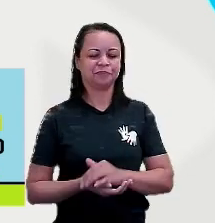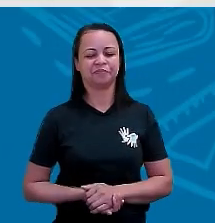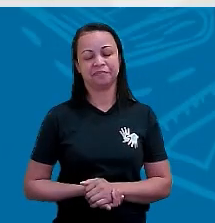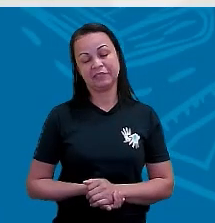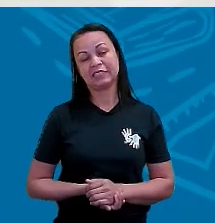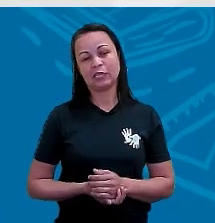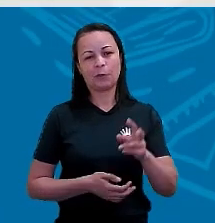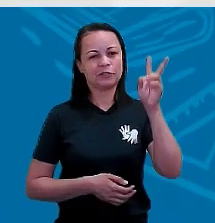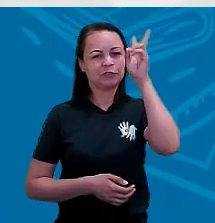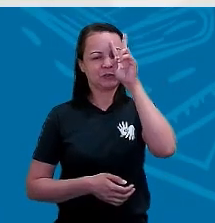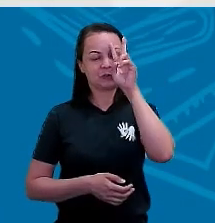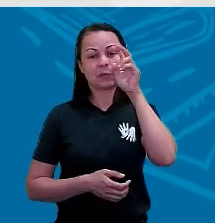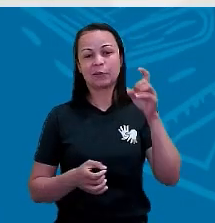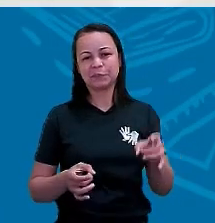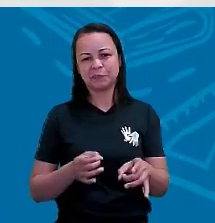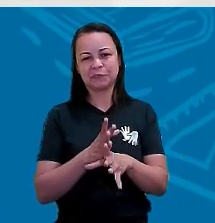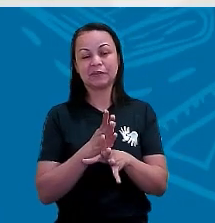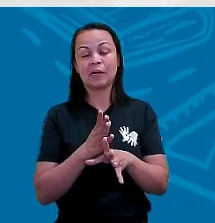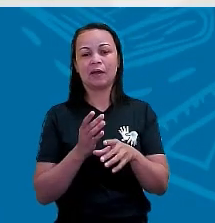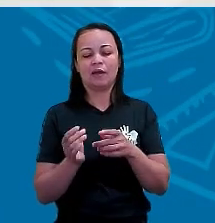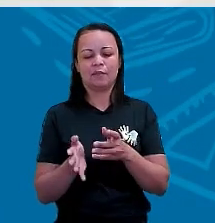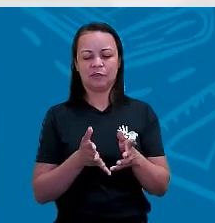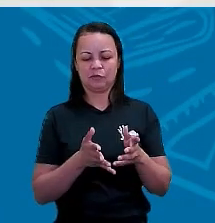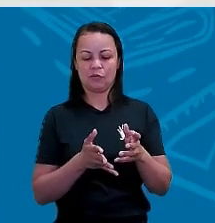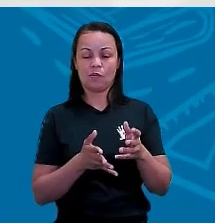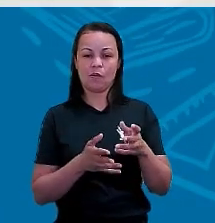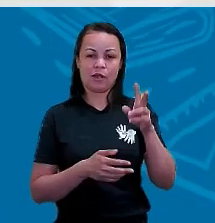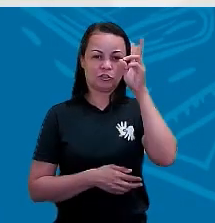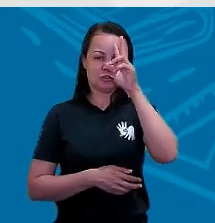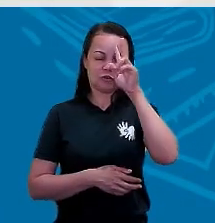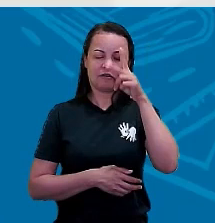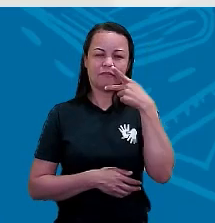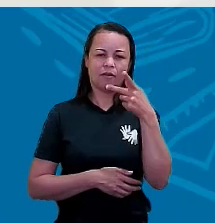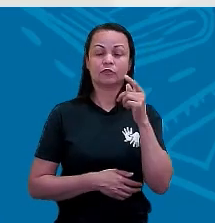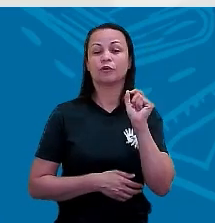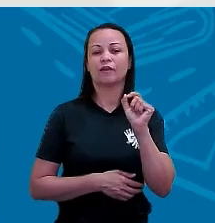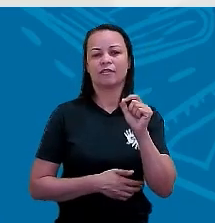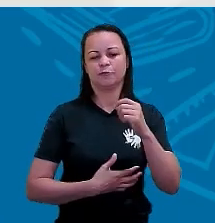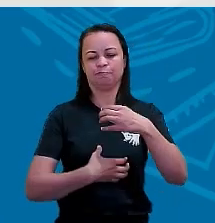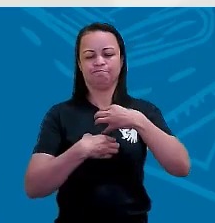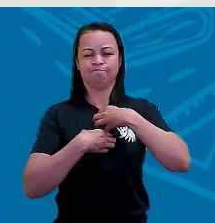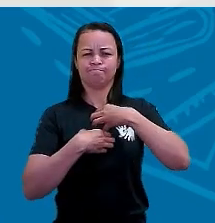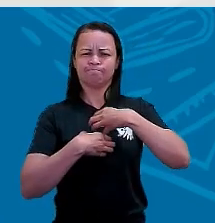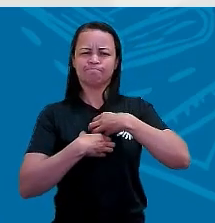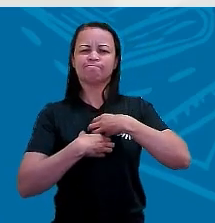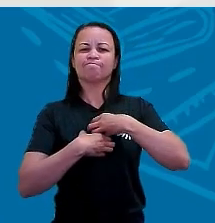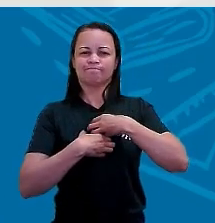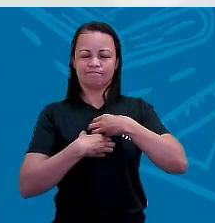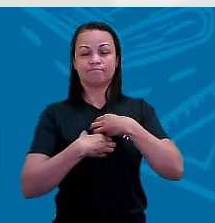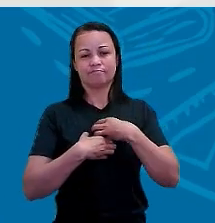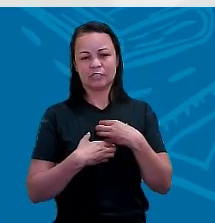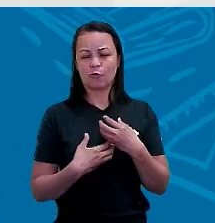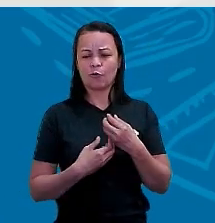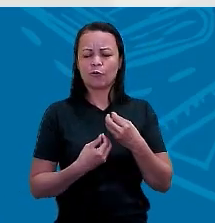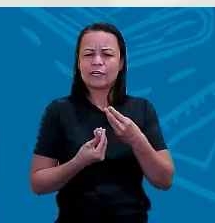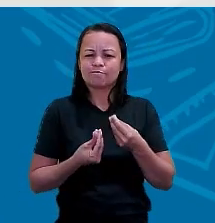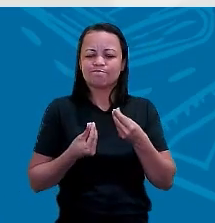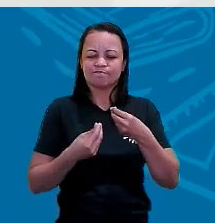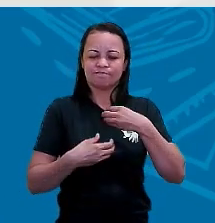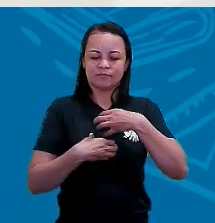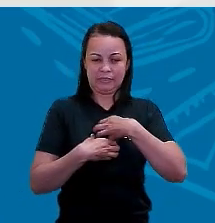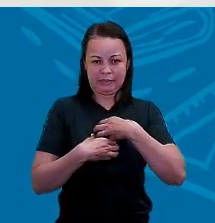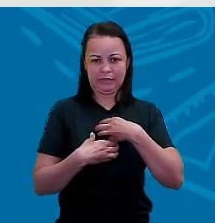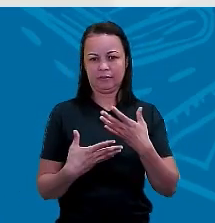ao fim. A história fala dos nossos sentimentos, não é? Das nossas emoções, o que a gente